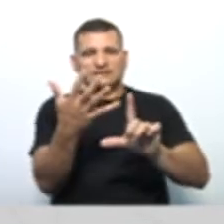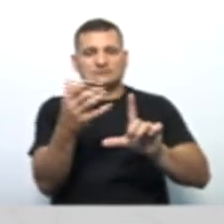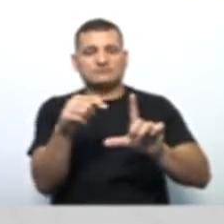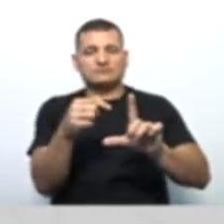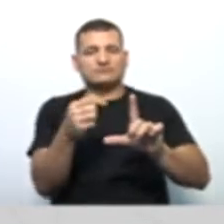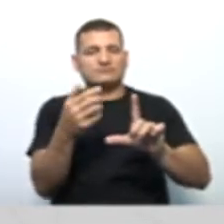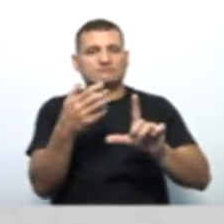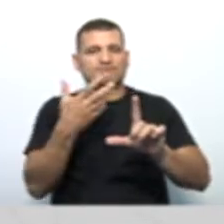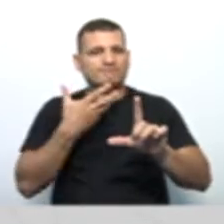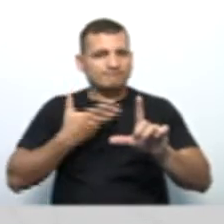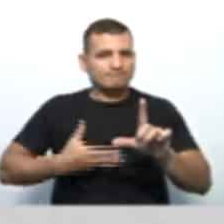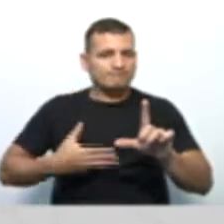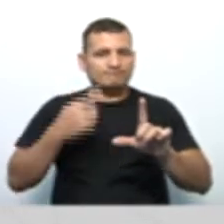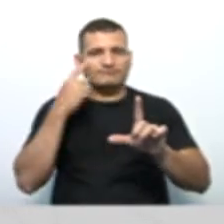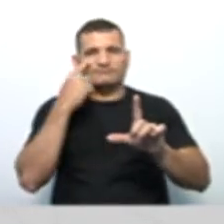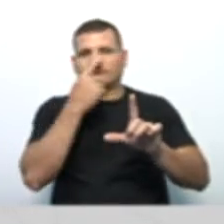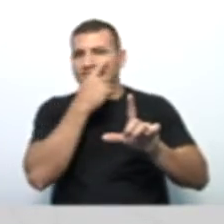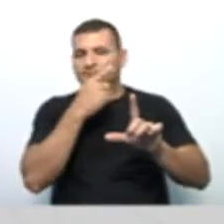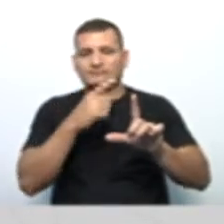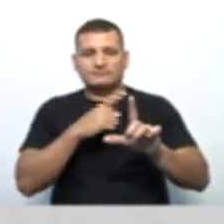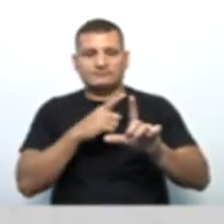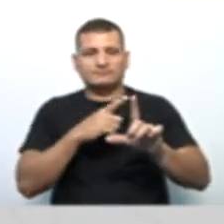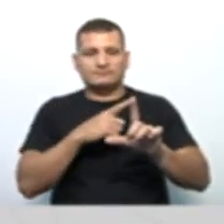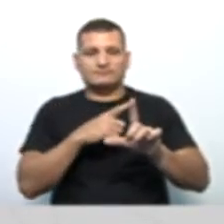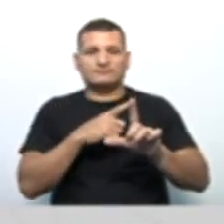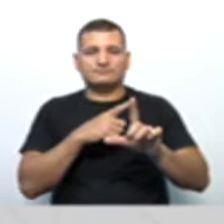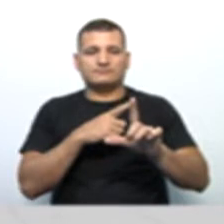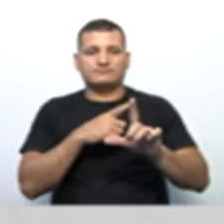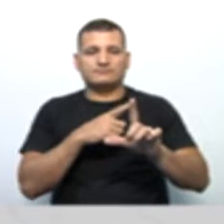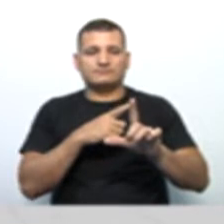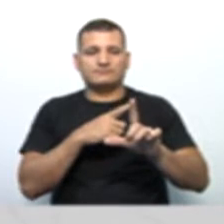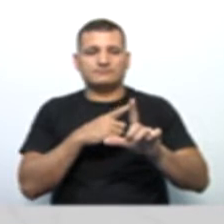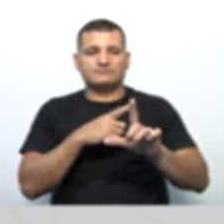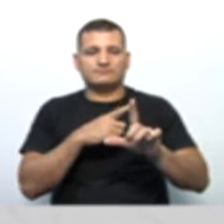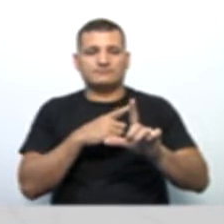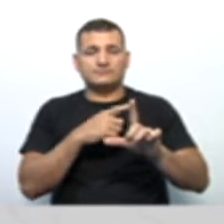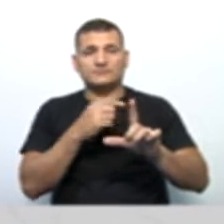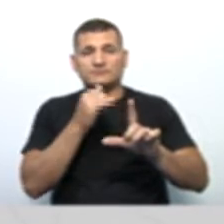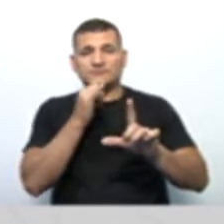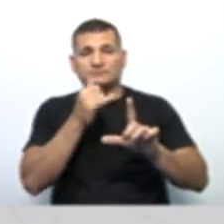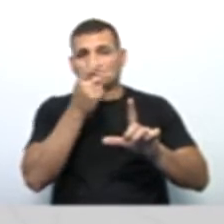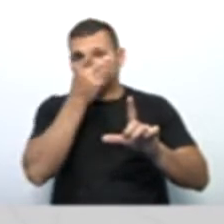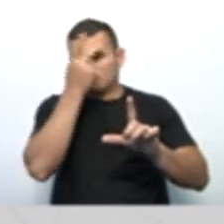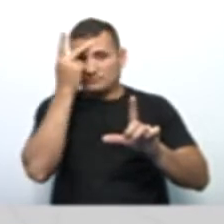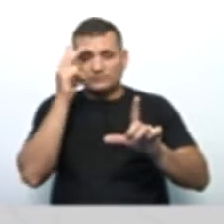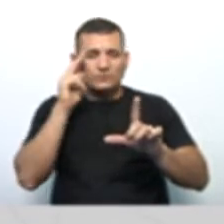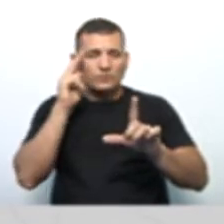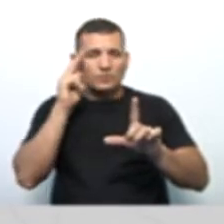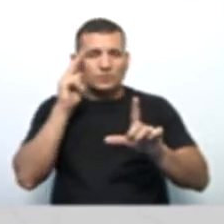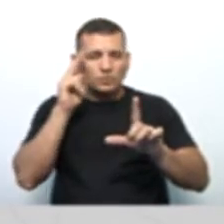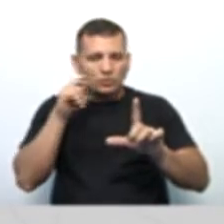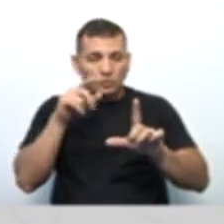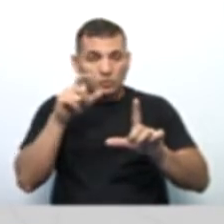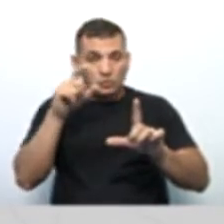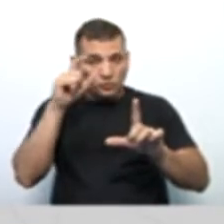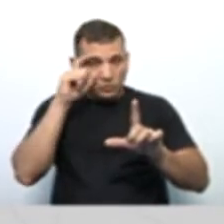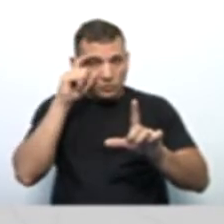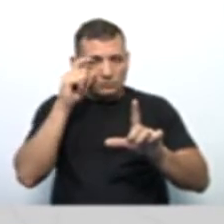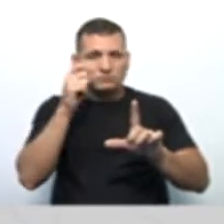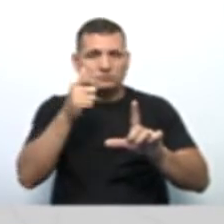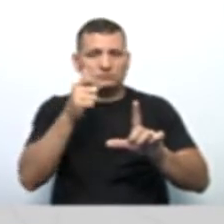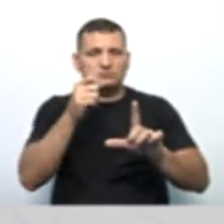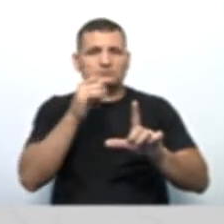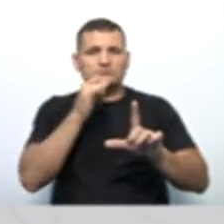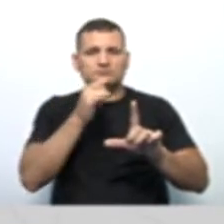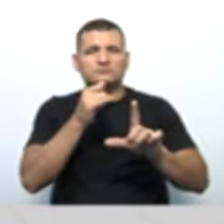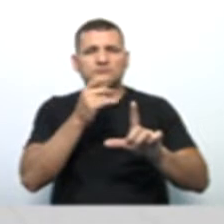e deixar ele cansado watts uma pessoa que os jogos ele só consegue ficar um pouco mais agora se ela não vê muitas vezes